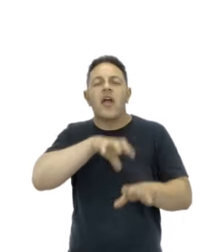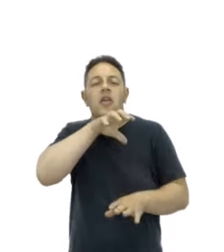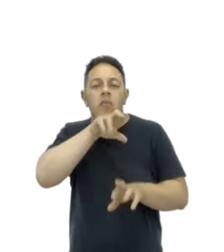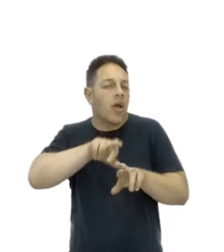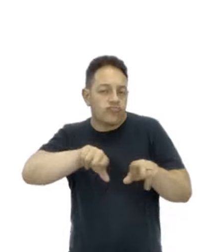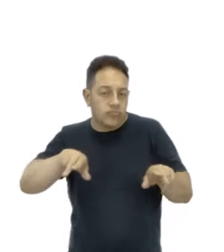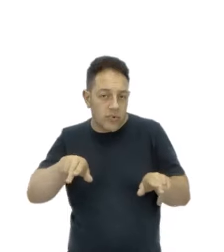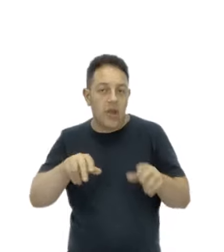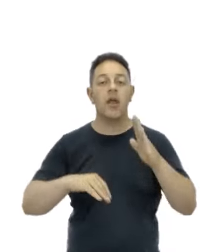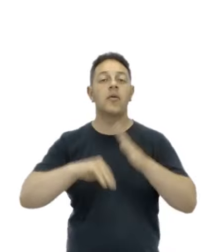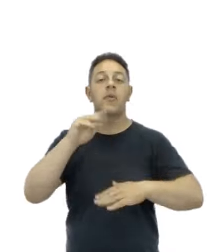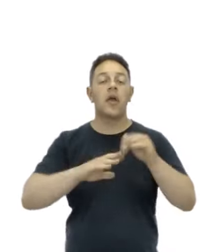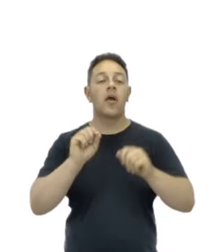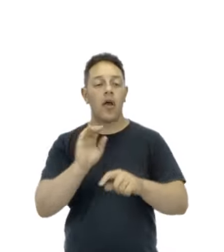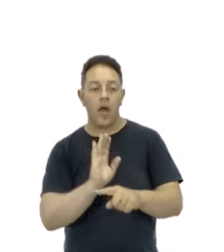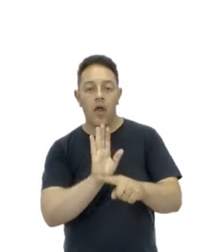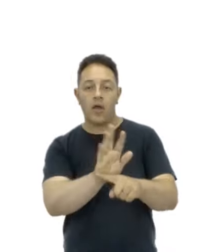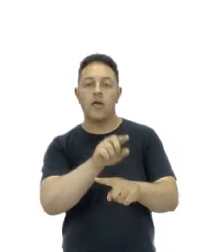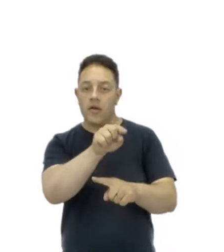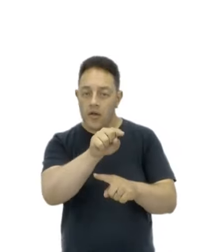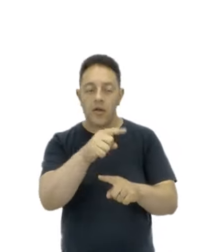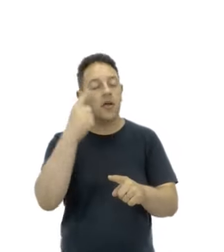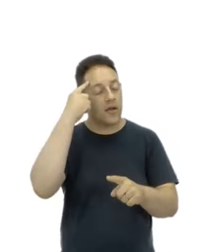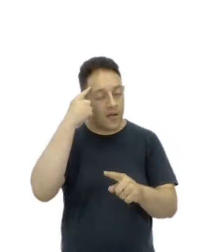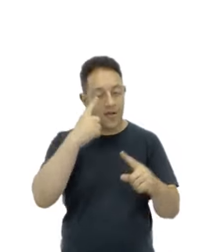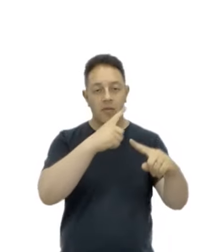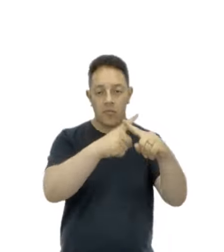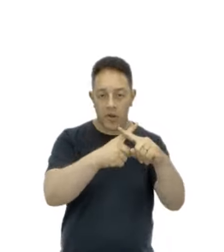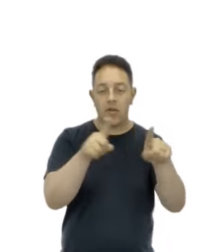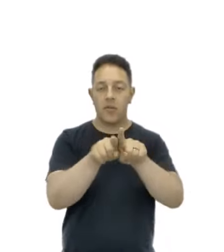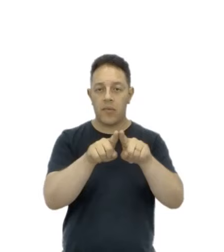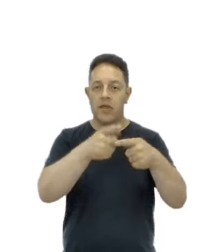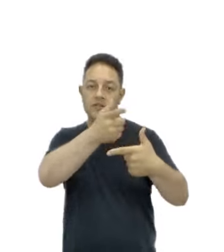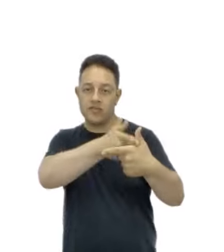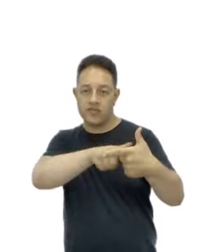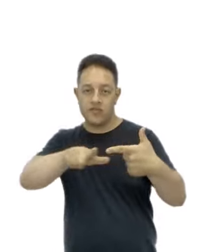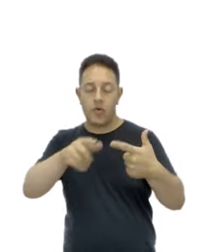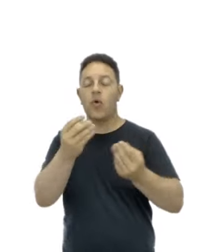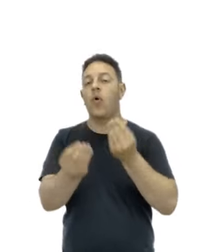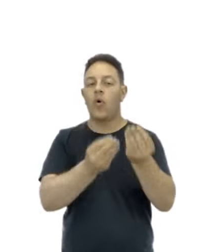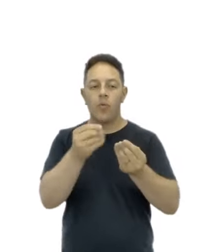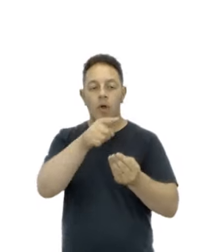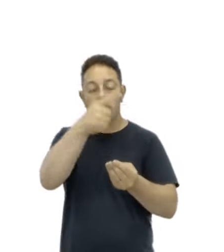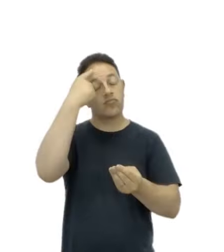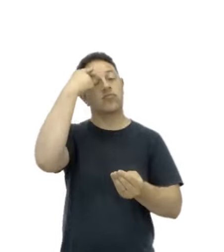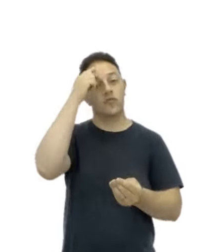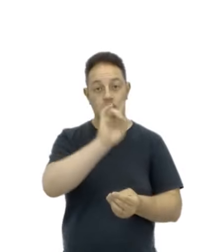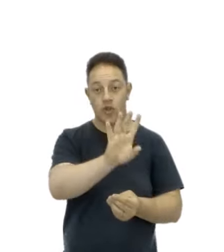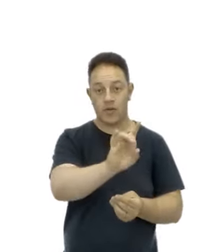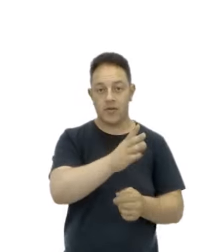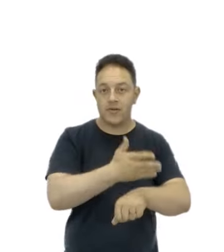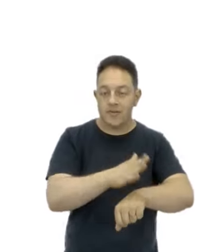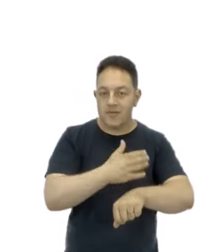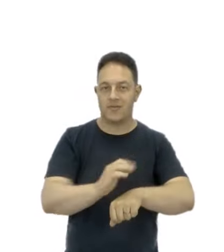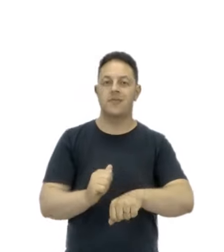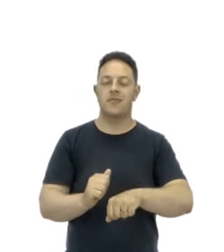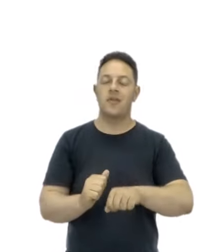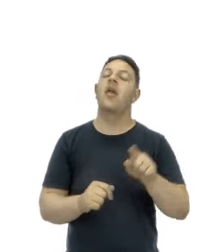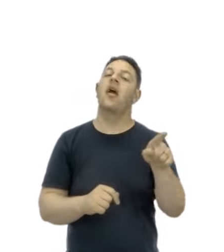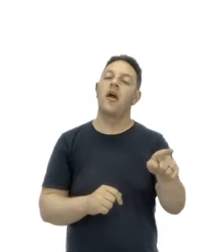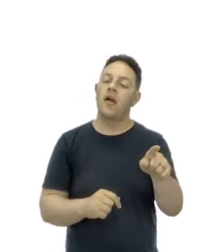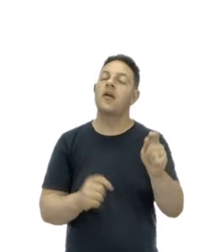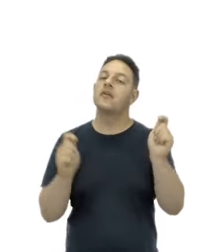habilidade é explorar as ideias da multiplicação e da divisão de modo intuitivo, o que